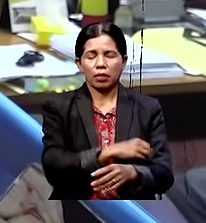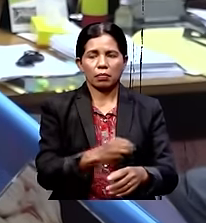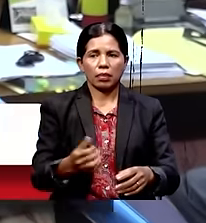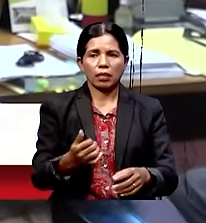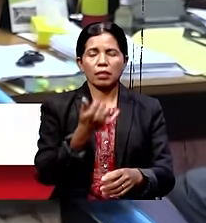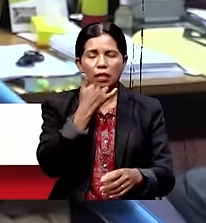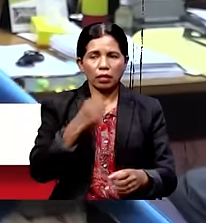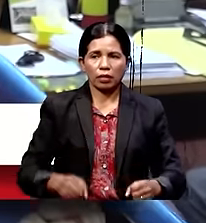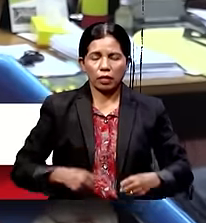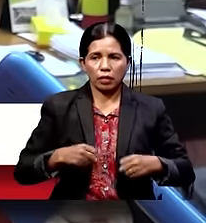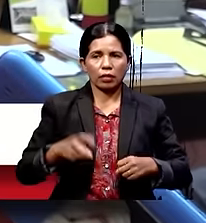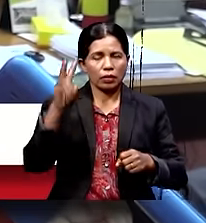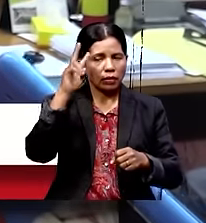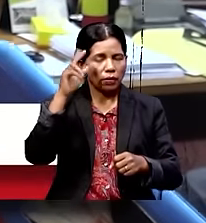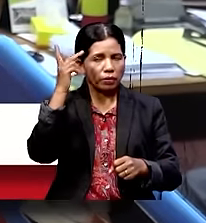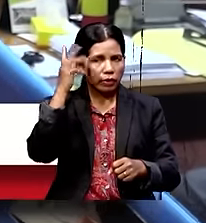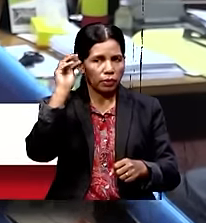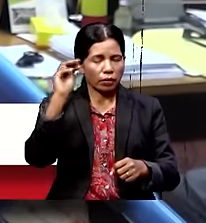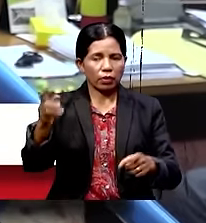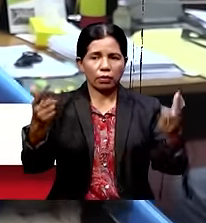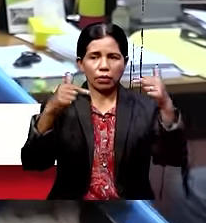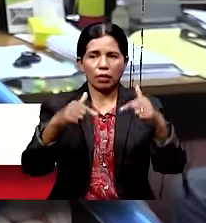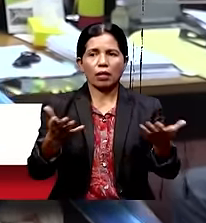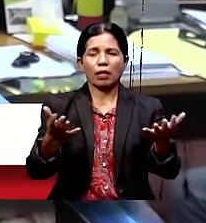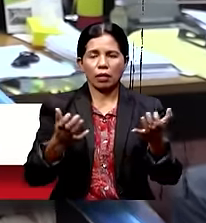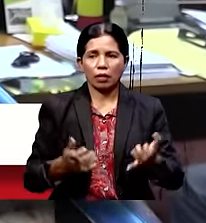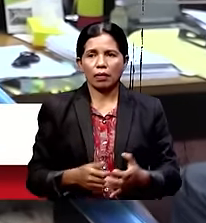hoje, senhor vice-primeiro-ministro, mas falei, a cara